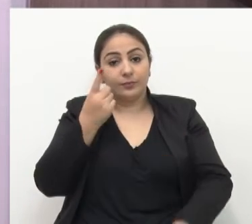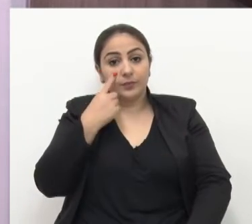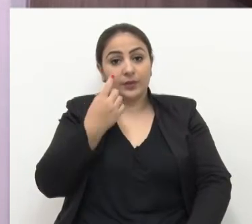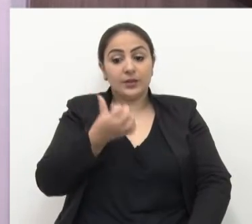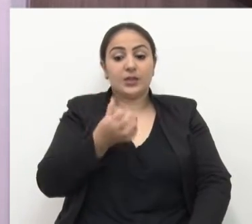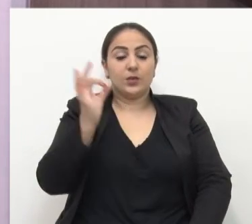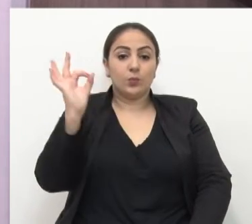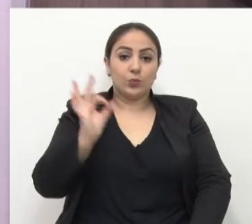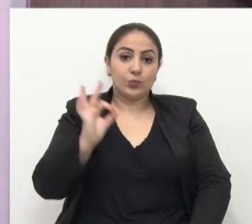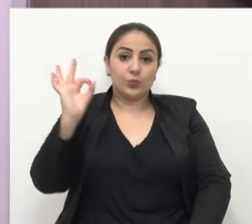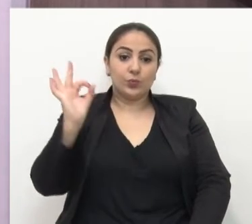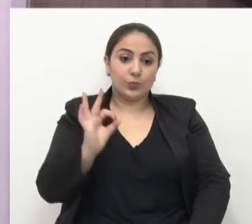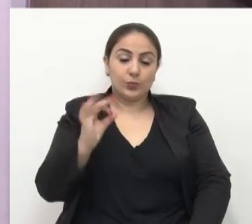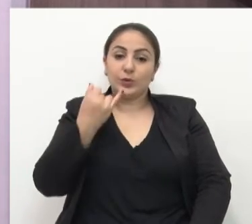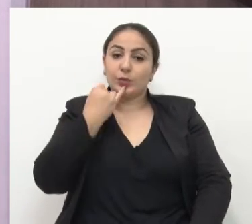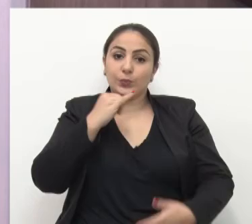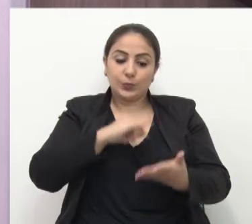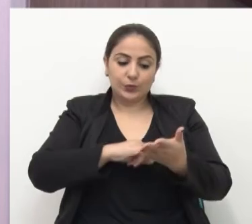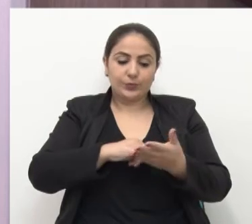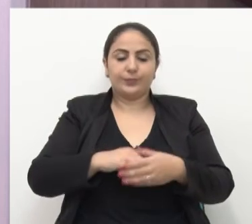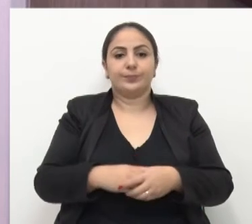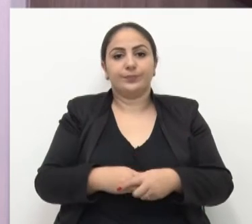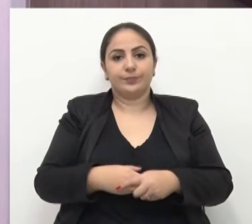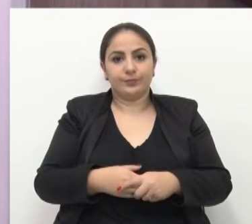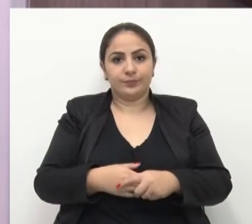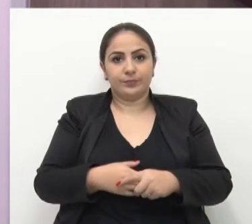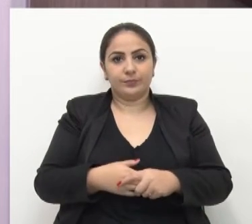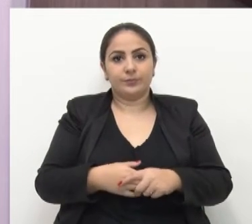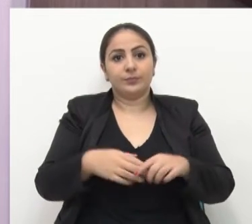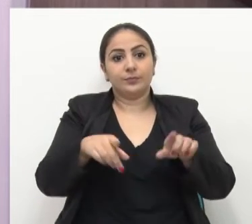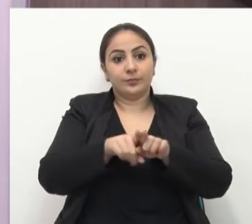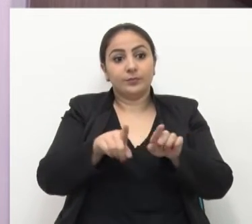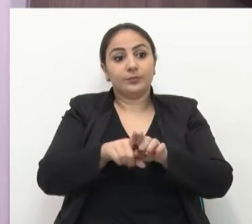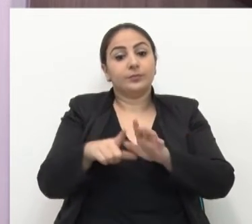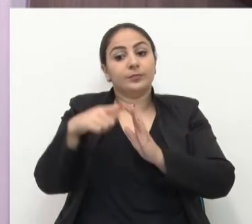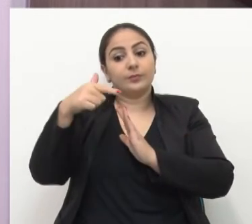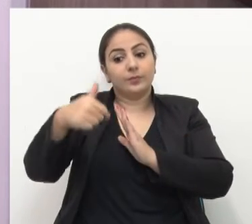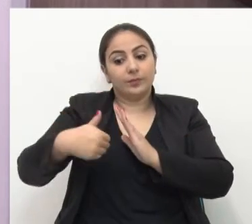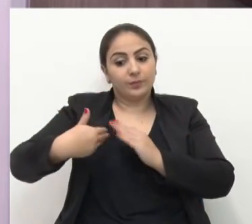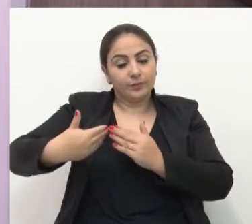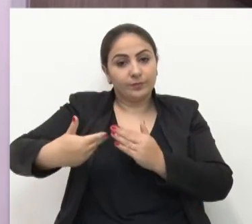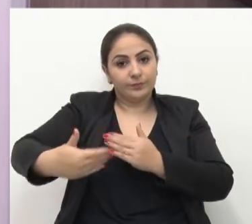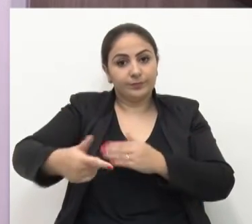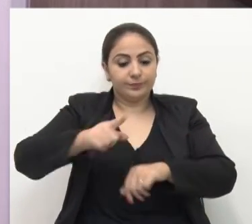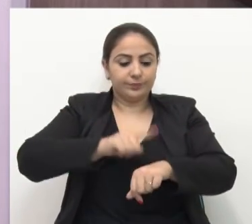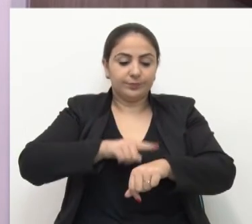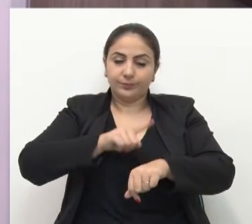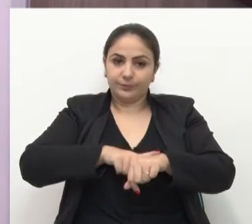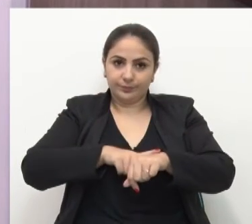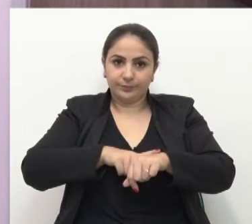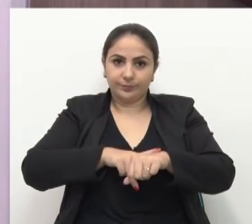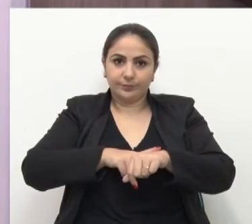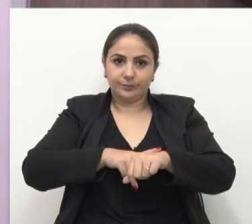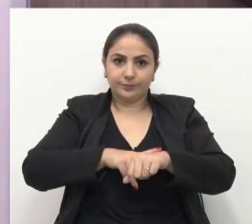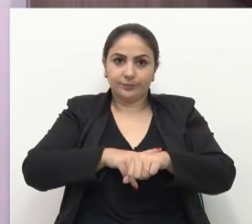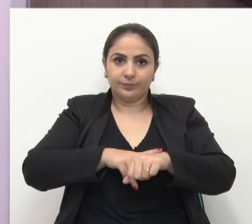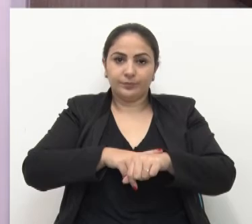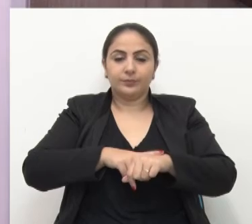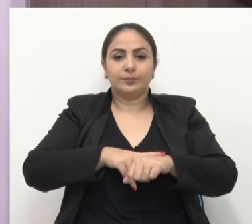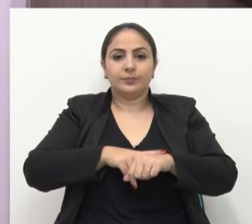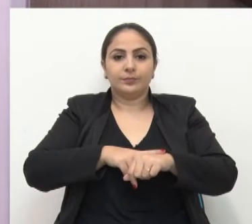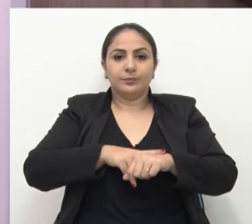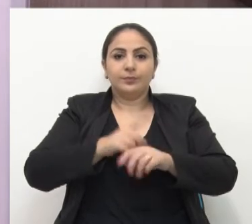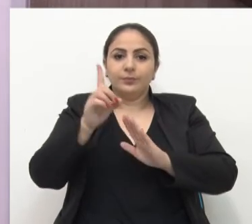destinado 6% do imposto devido e à posterior a isso no momento da